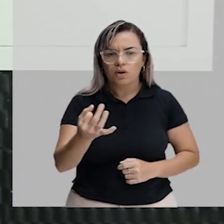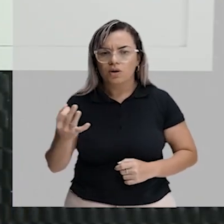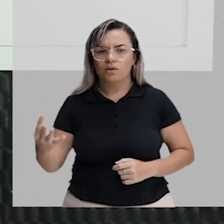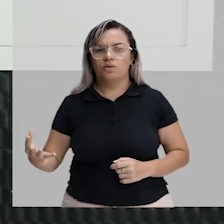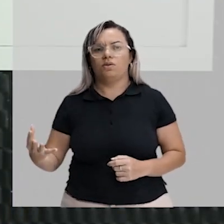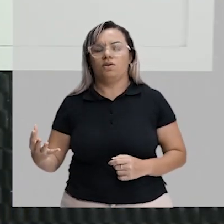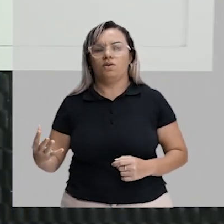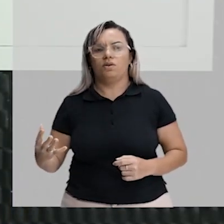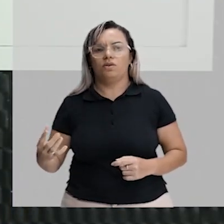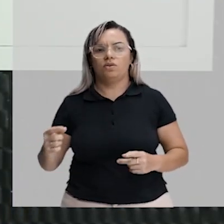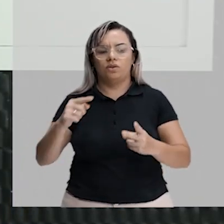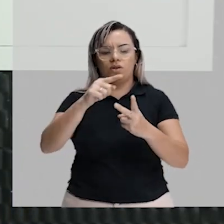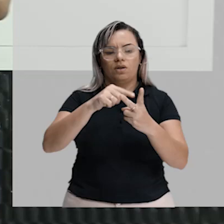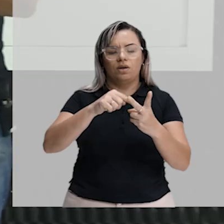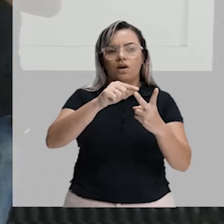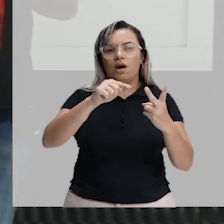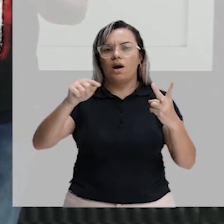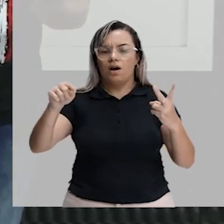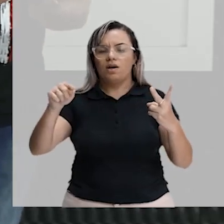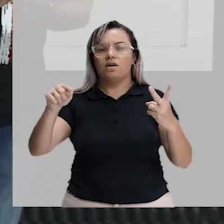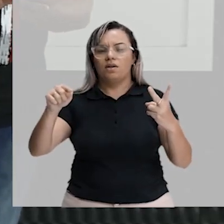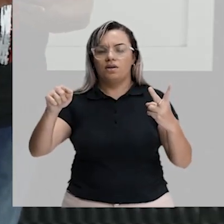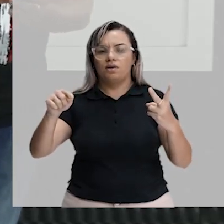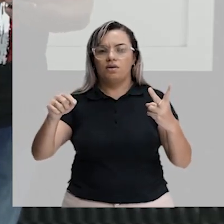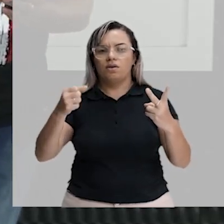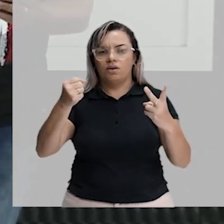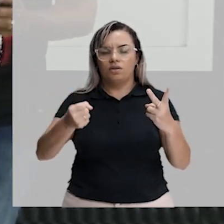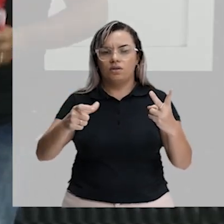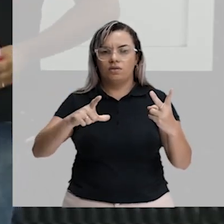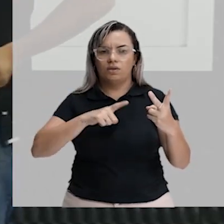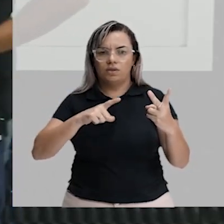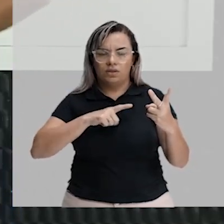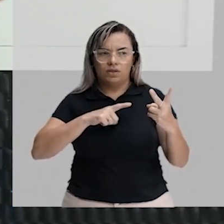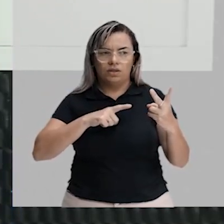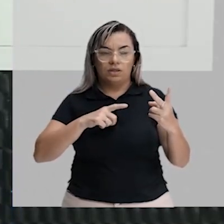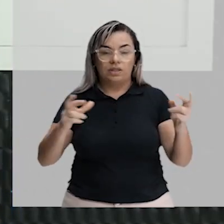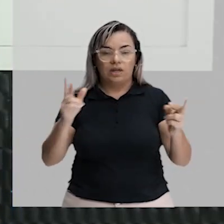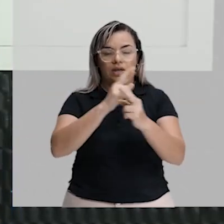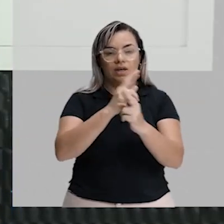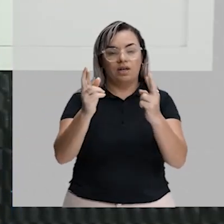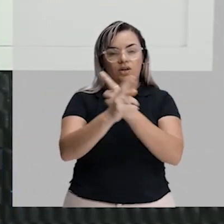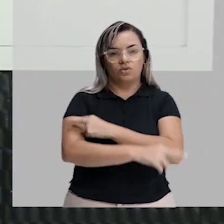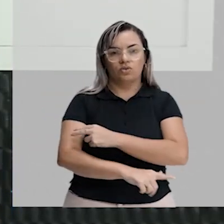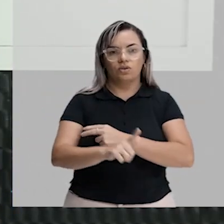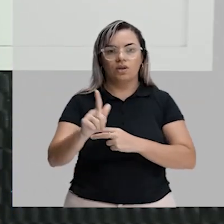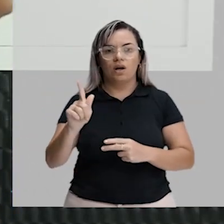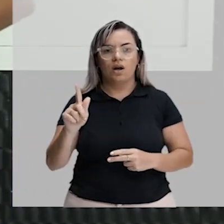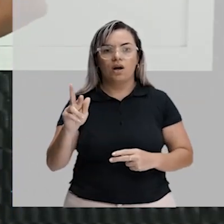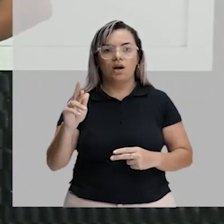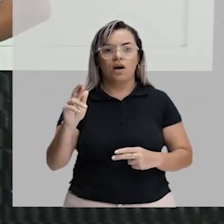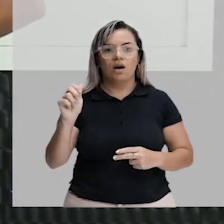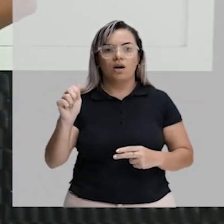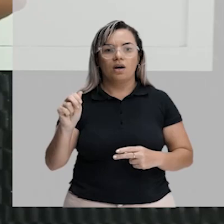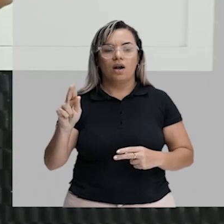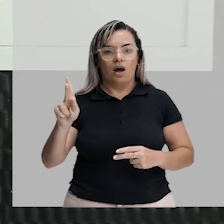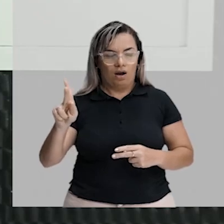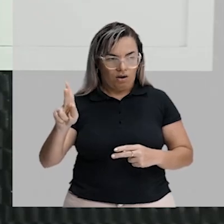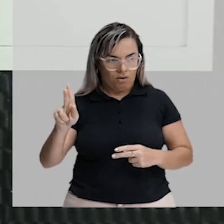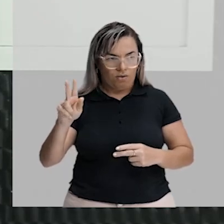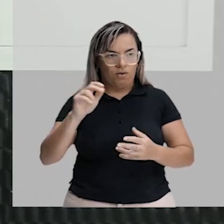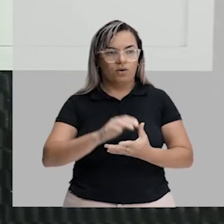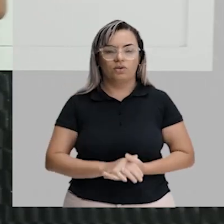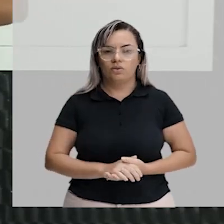pode ter. A gente vai ver que isso tem a ver com grau. Tá? Não é só um que pode ser raiz